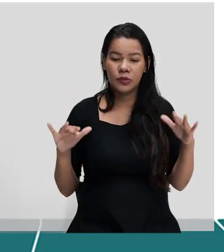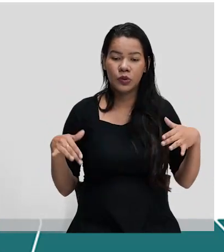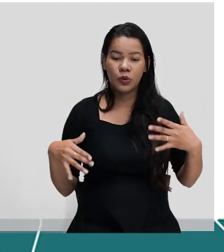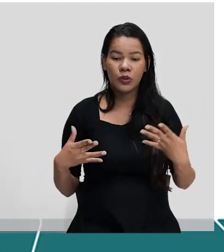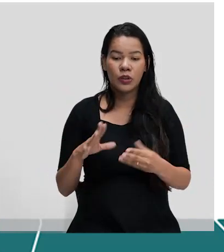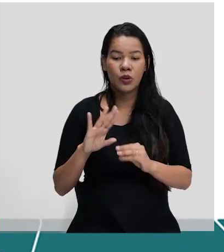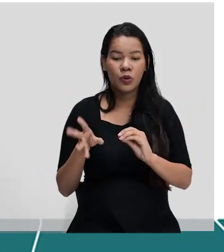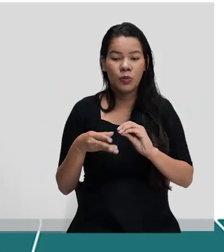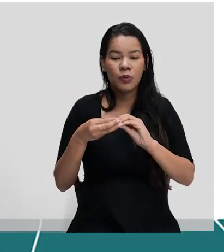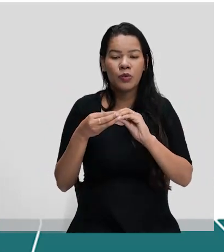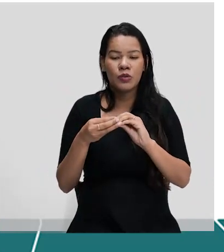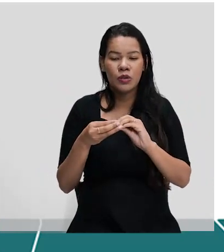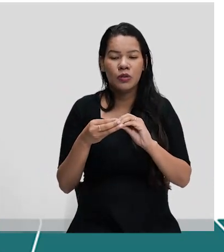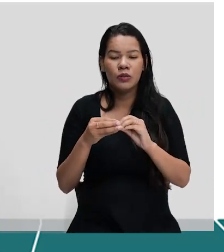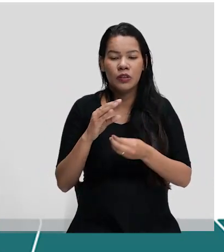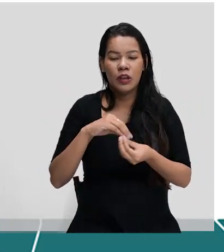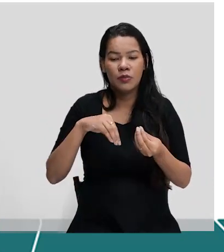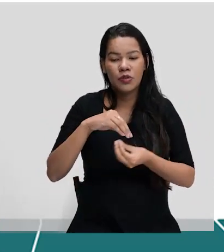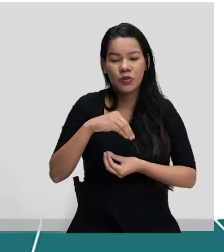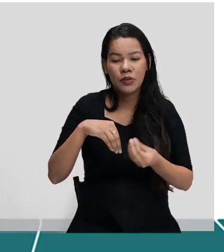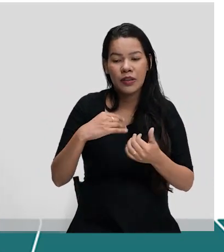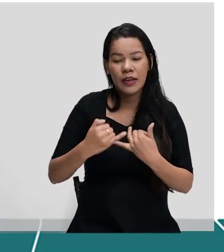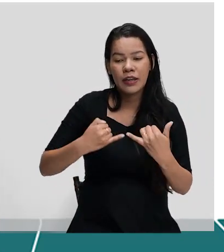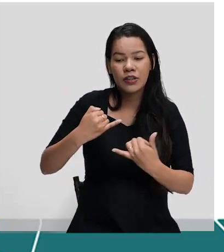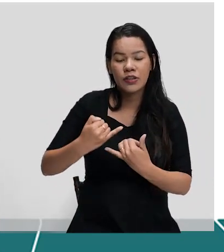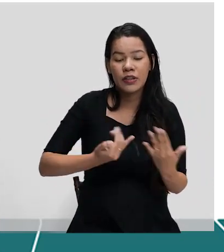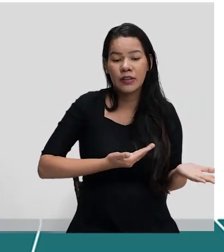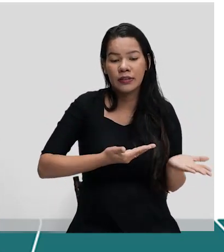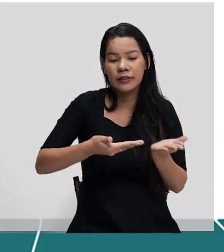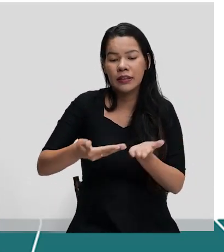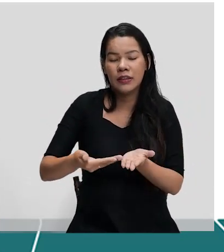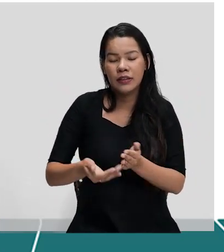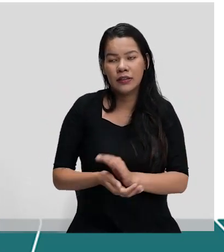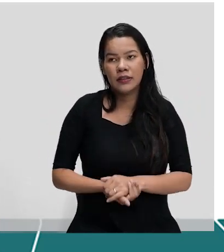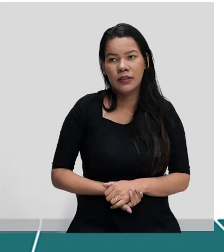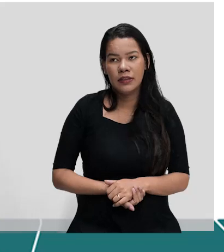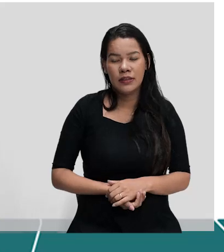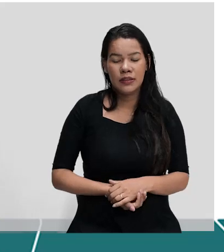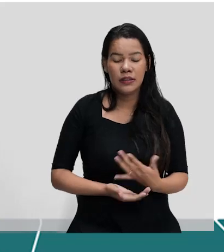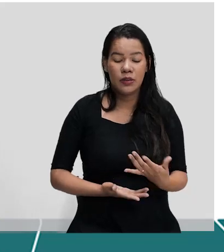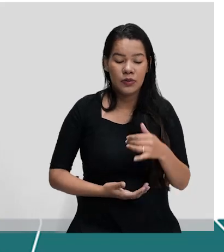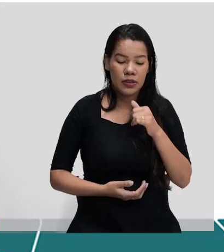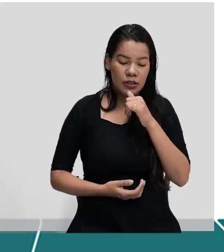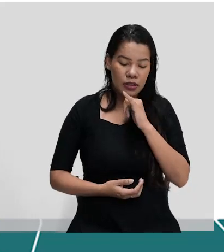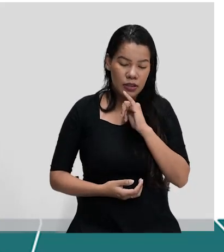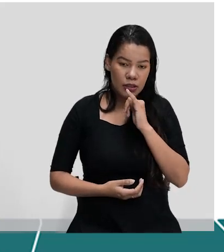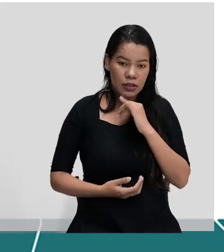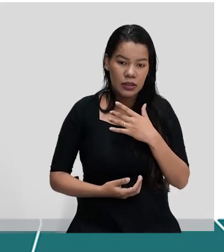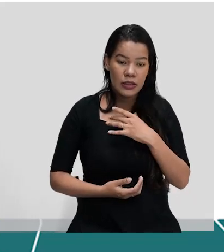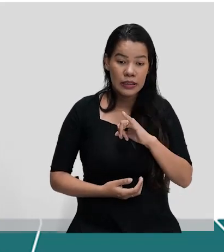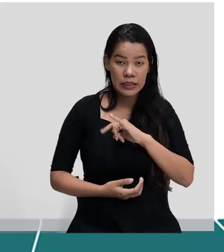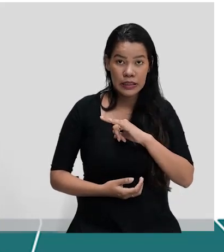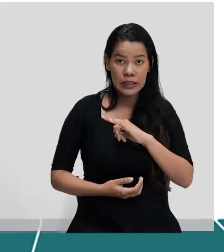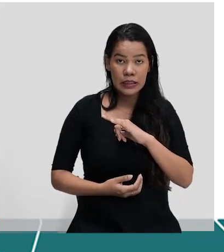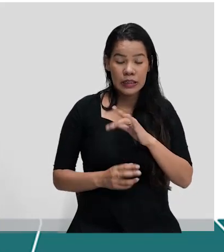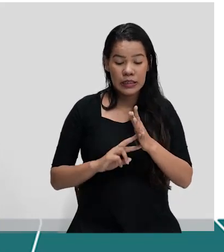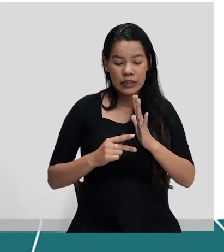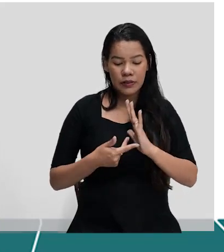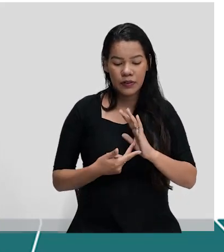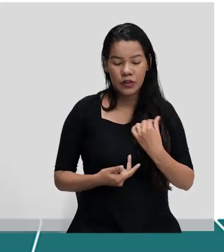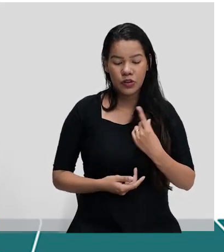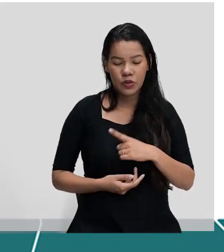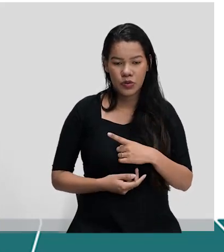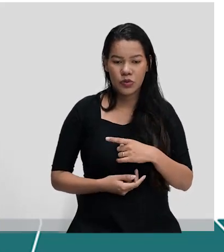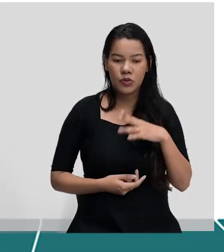a composição da mistura reagente é dada, ou seja, quando a gente conhece a